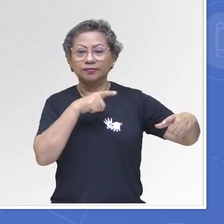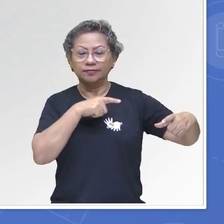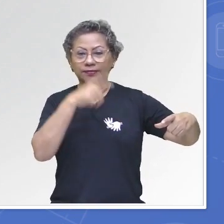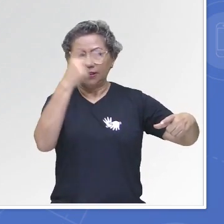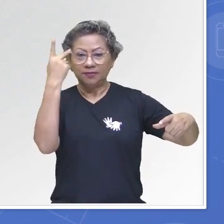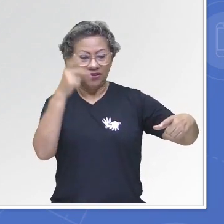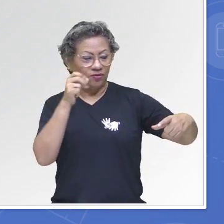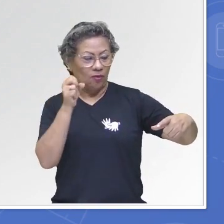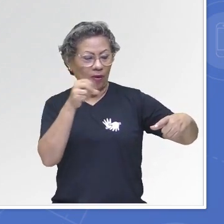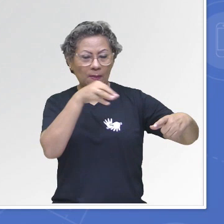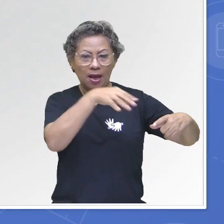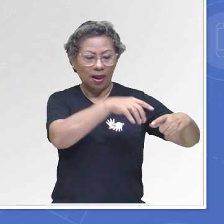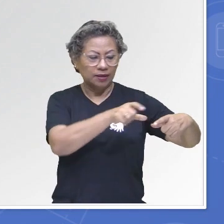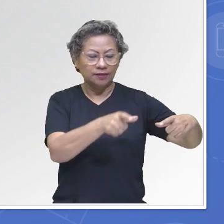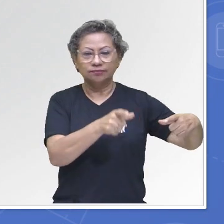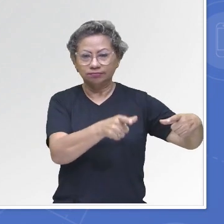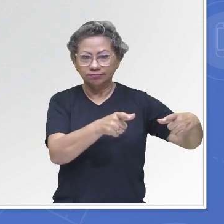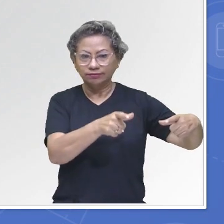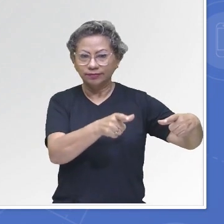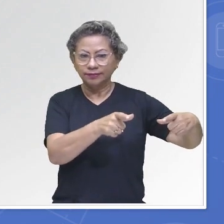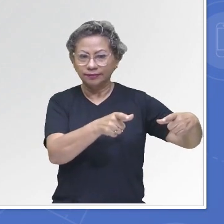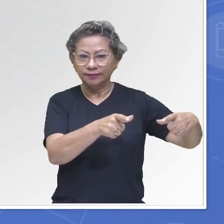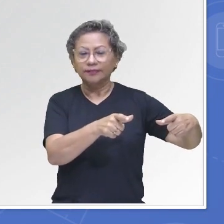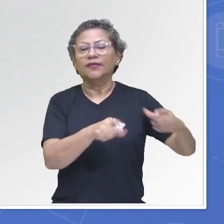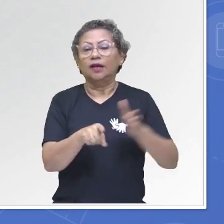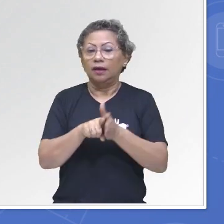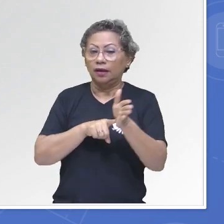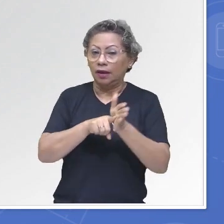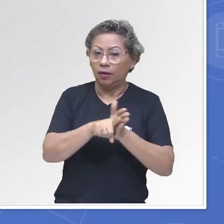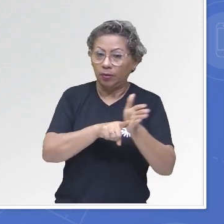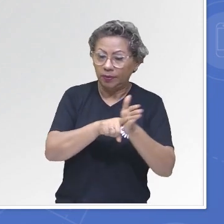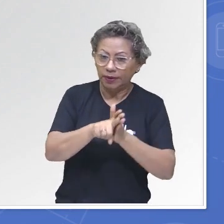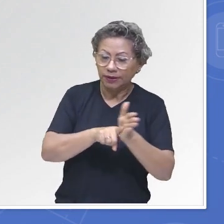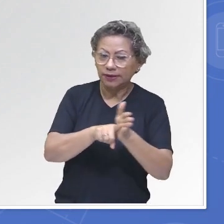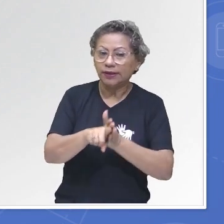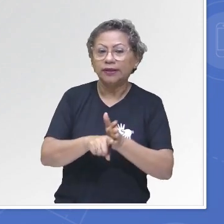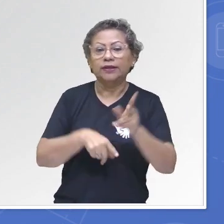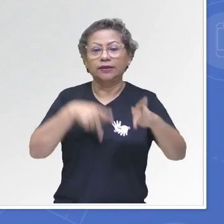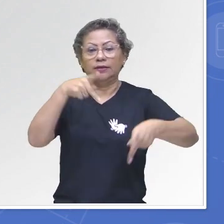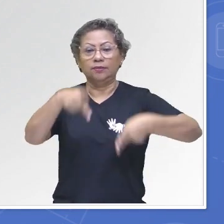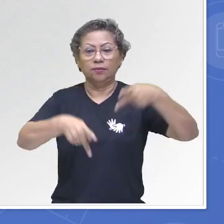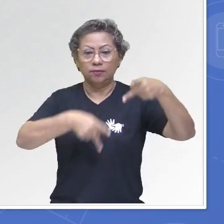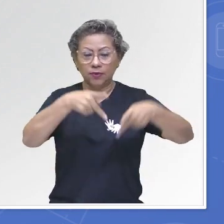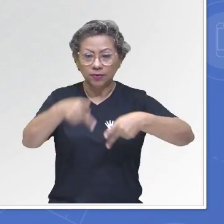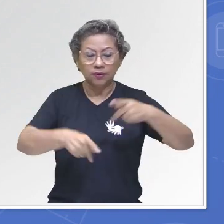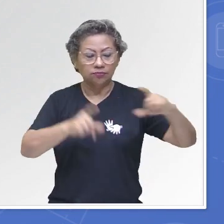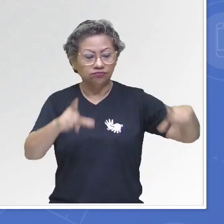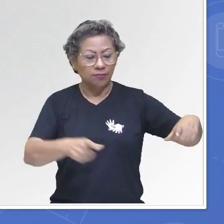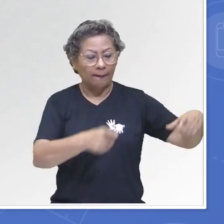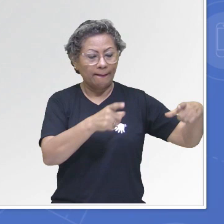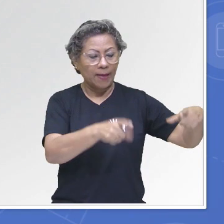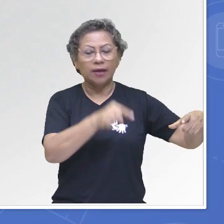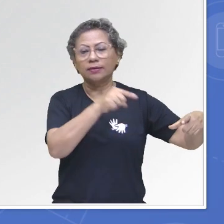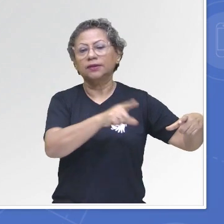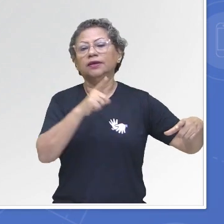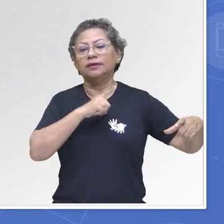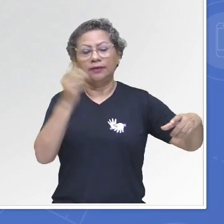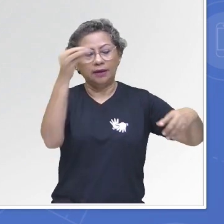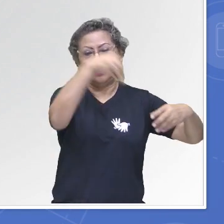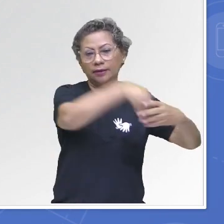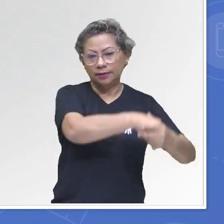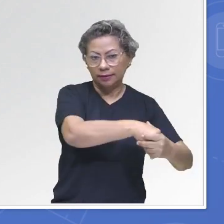conjunto de todos os elementos de uma pesquisa, né, portadores aí de uma característica